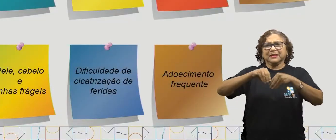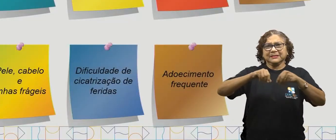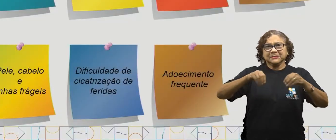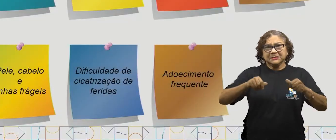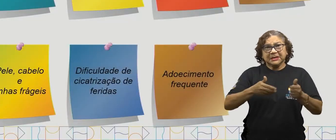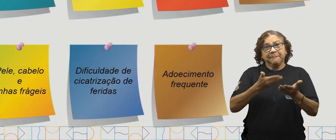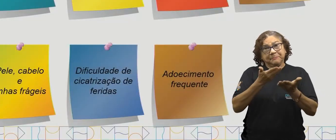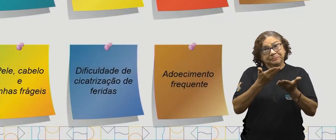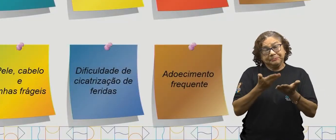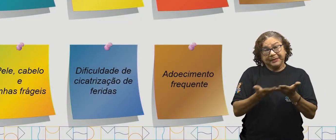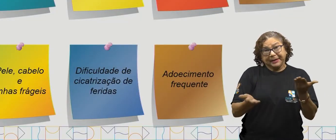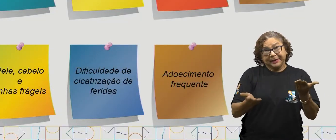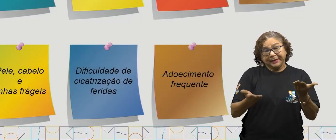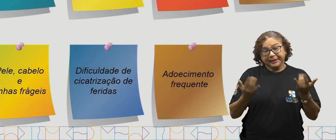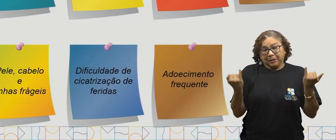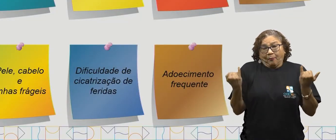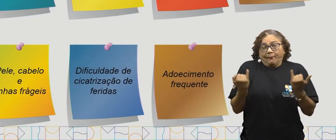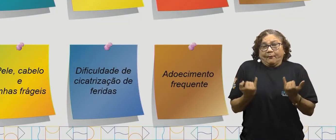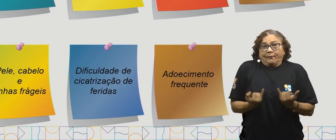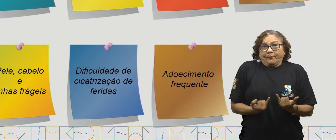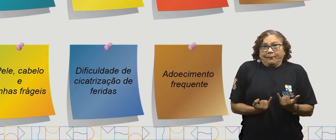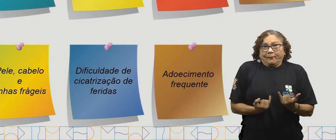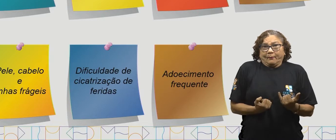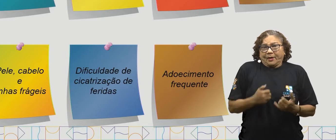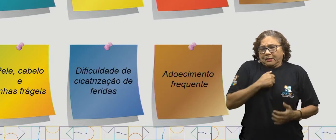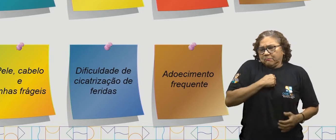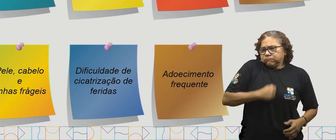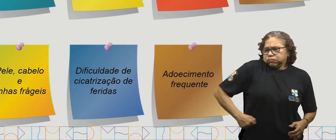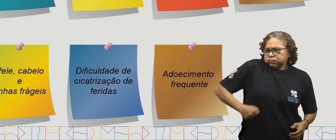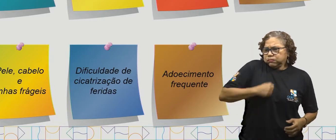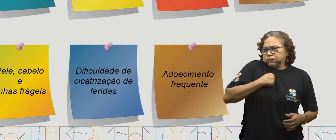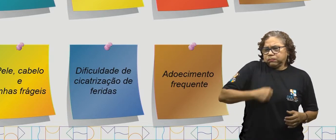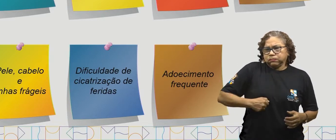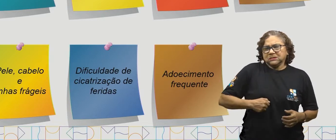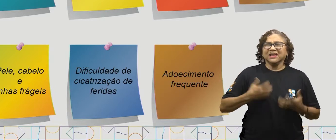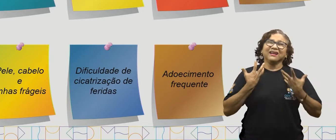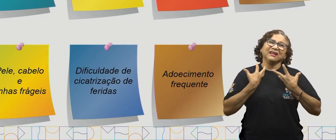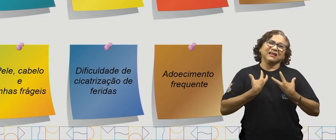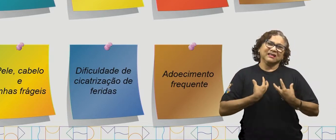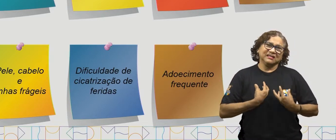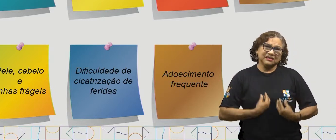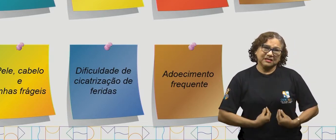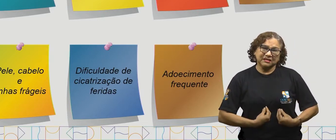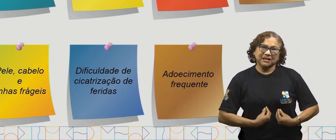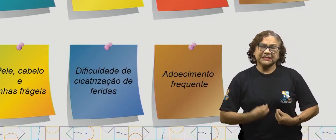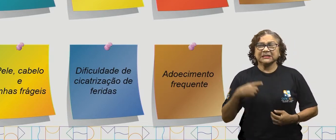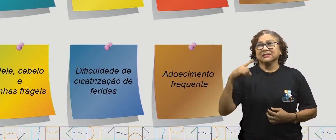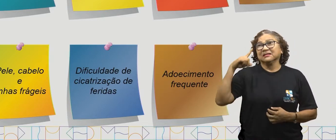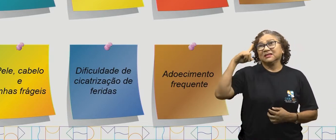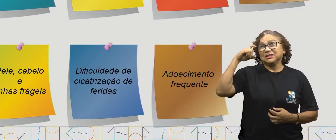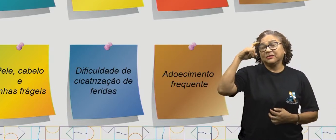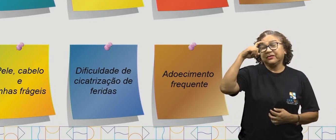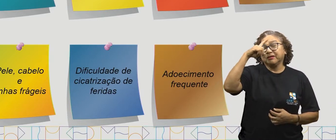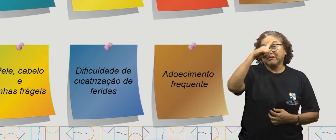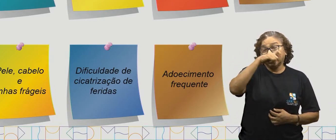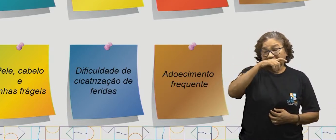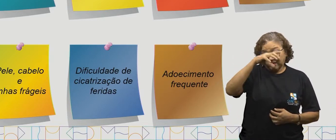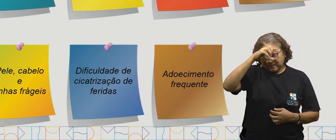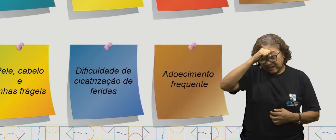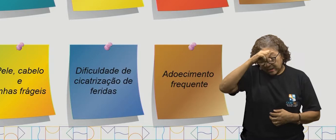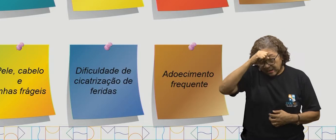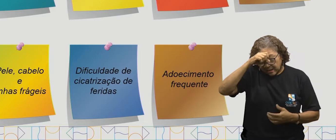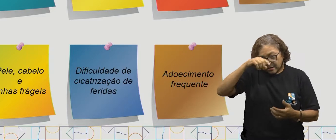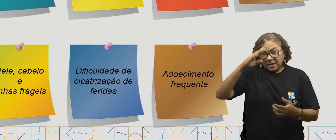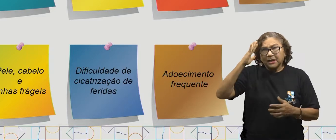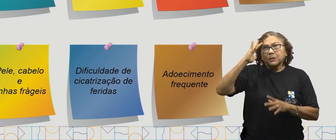perda de peso, diarreia, cansaço, dificuldades de concentração,